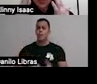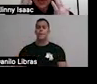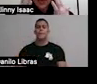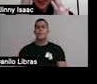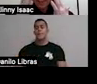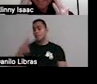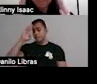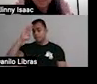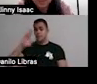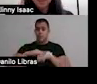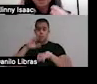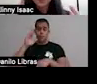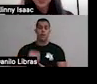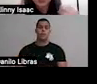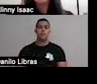mais